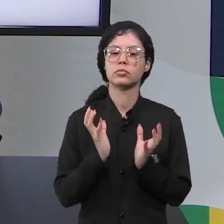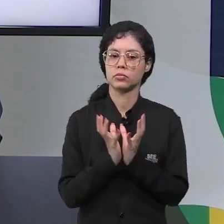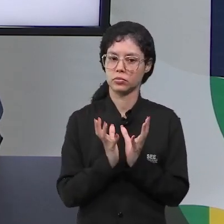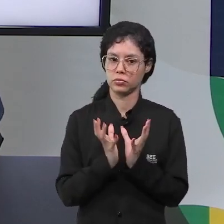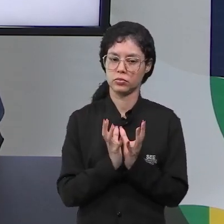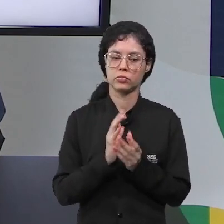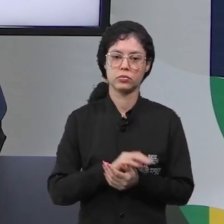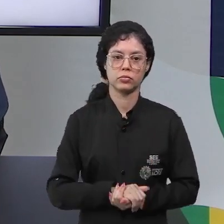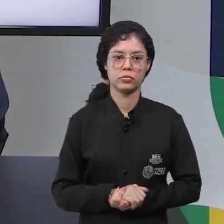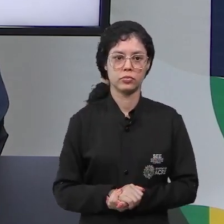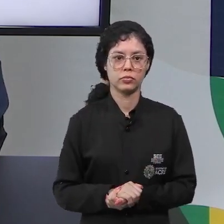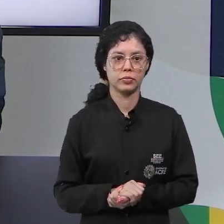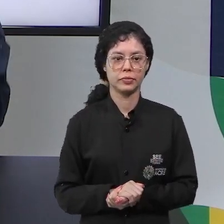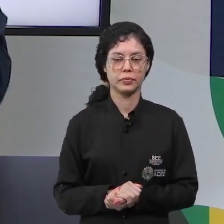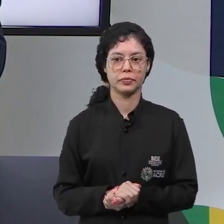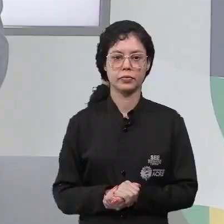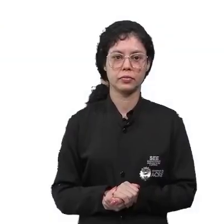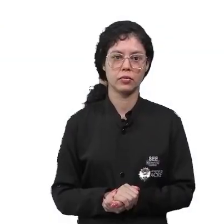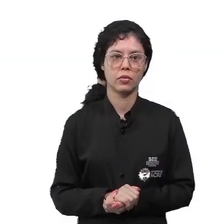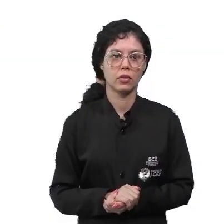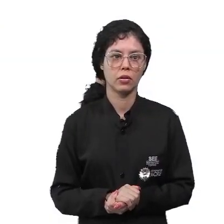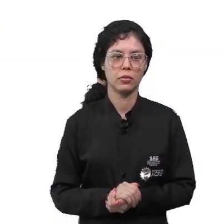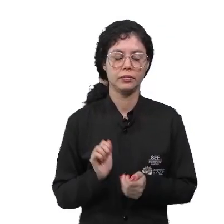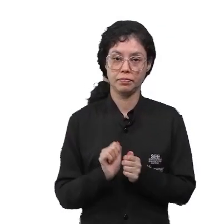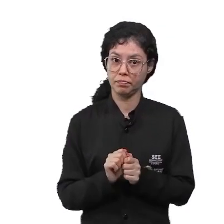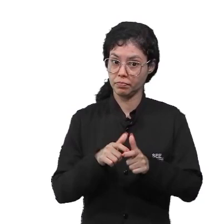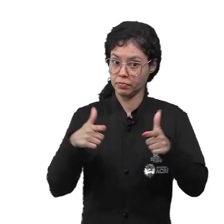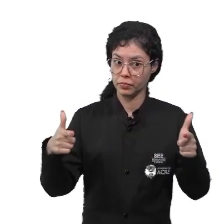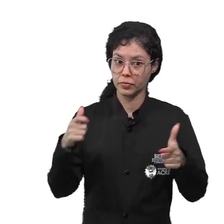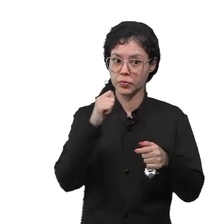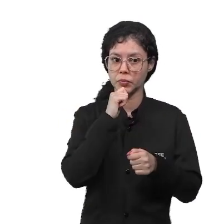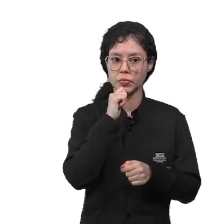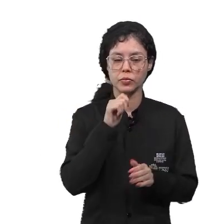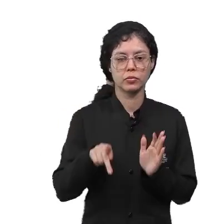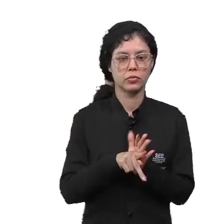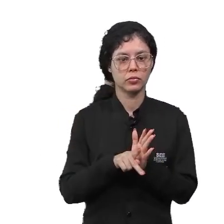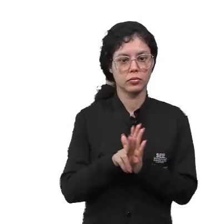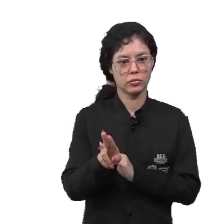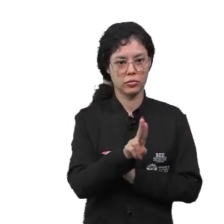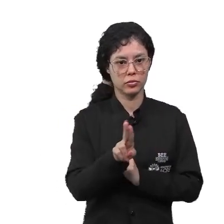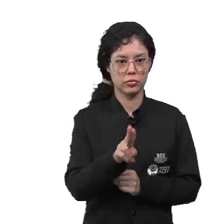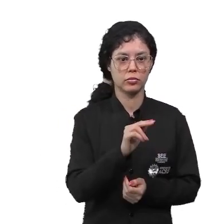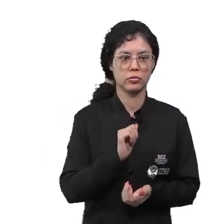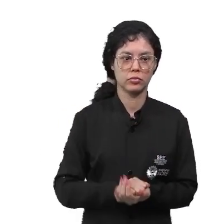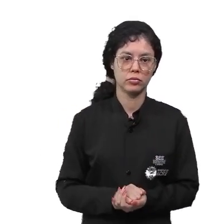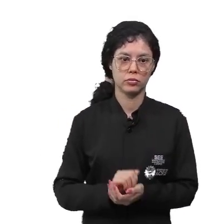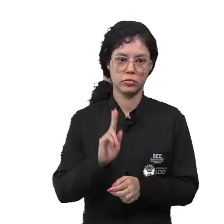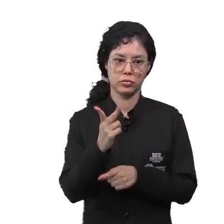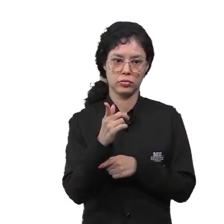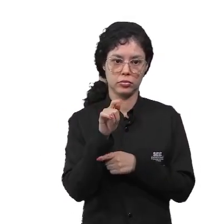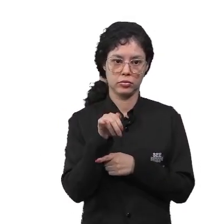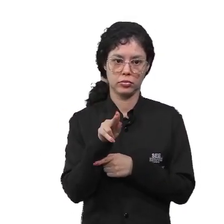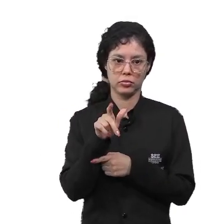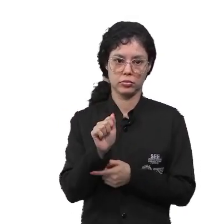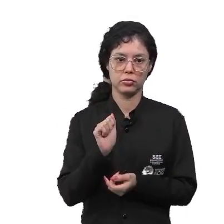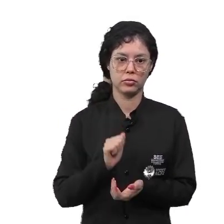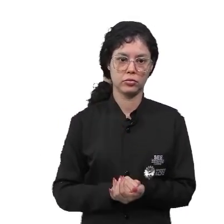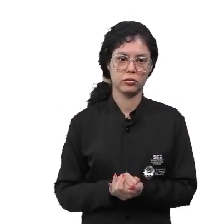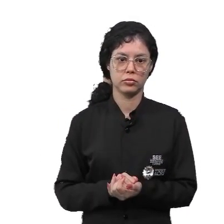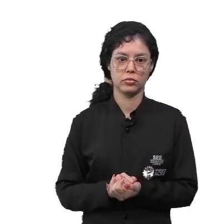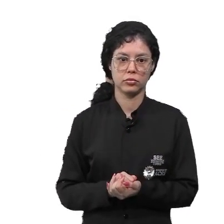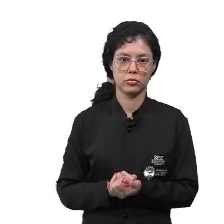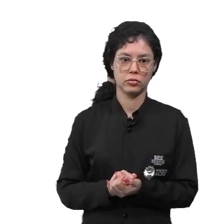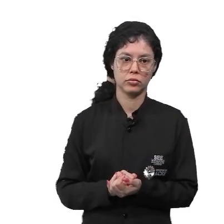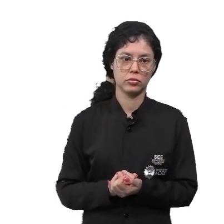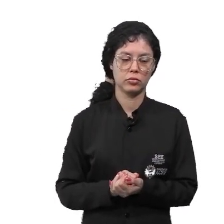coletivo. Então, ampliando aqui o quadro de nomes, nós temos Hegel, Arthur